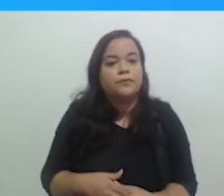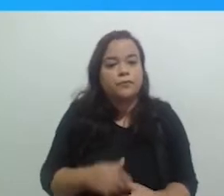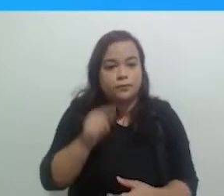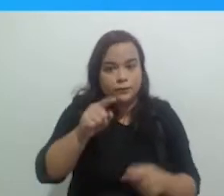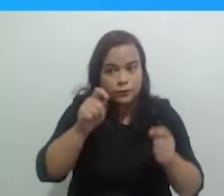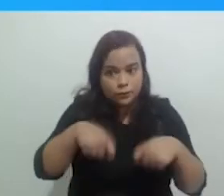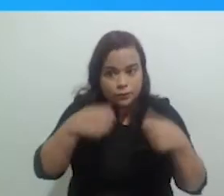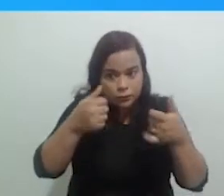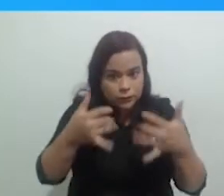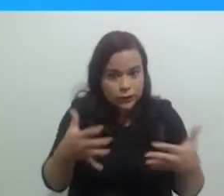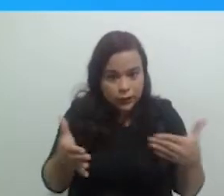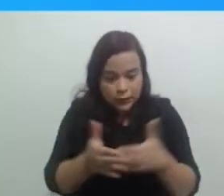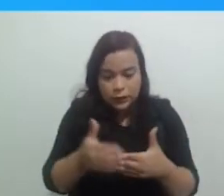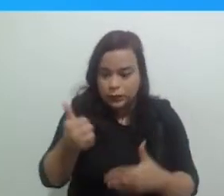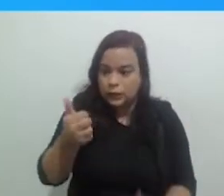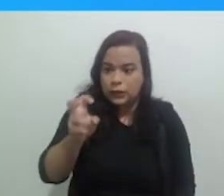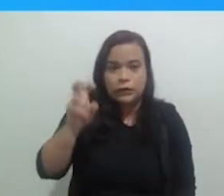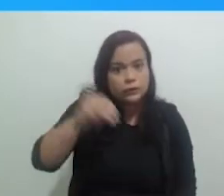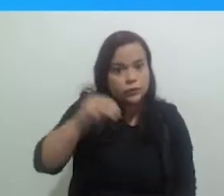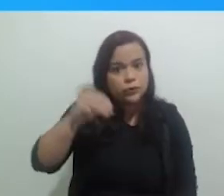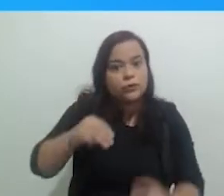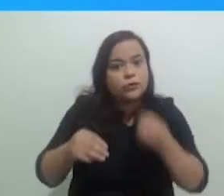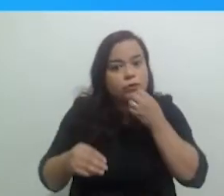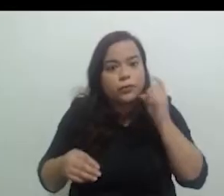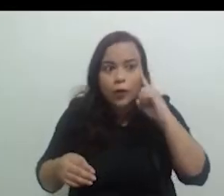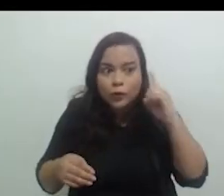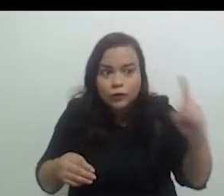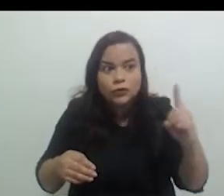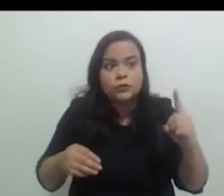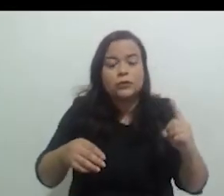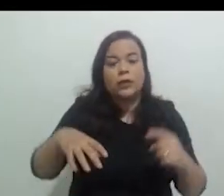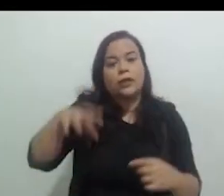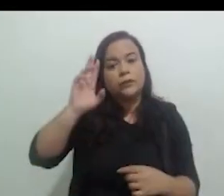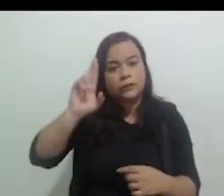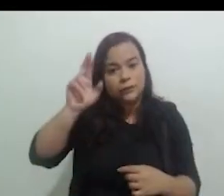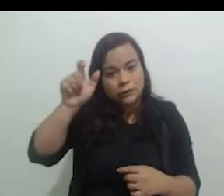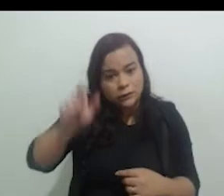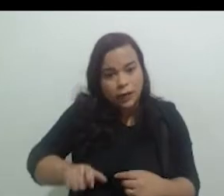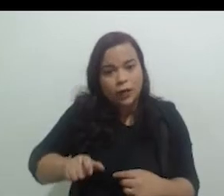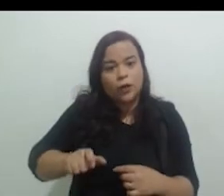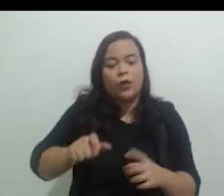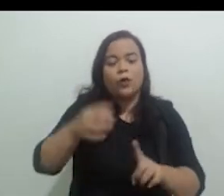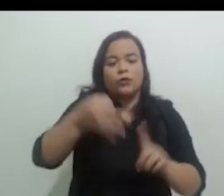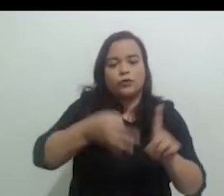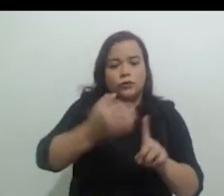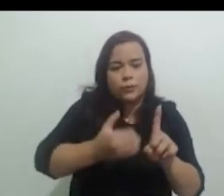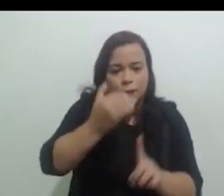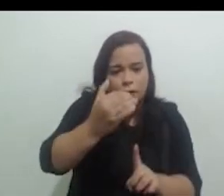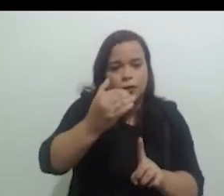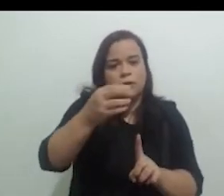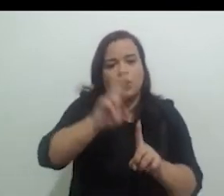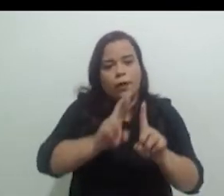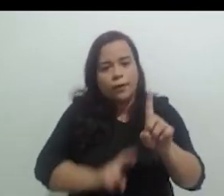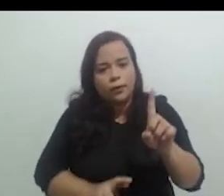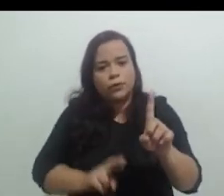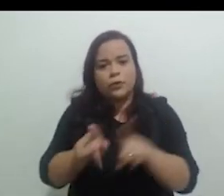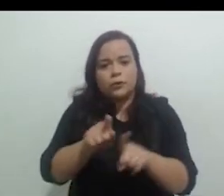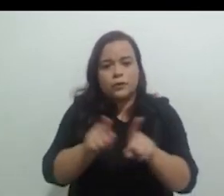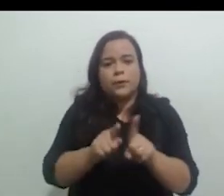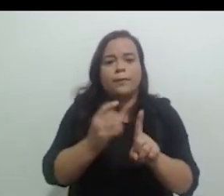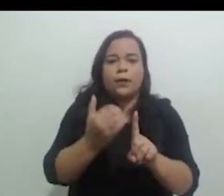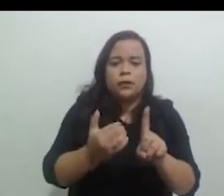Bom dia, excelentíssimo senhor desembargador, relator e demais desembargadores, e excelentíssimo senhor